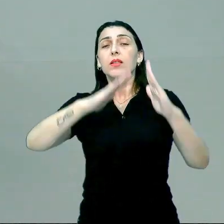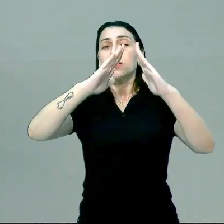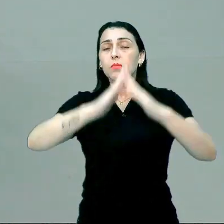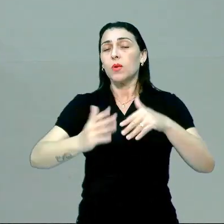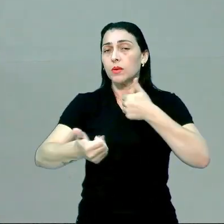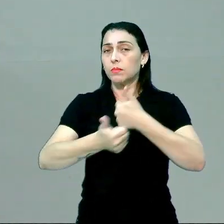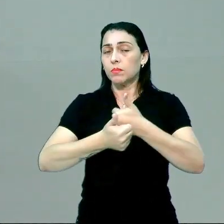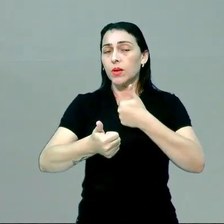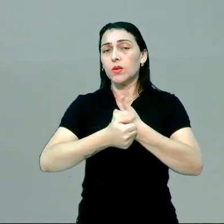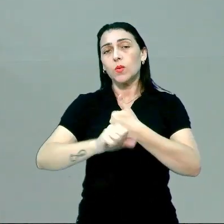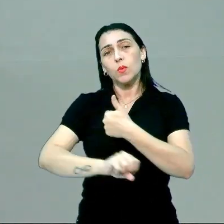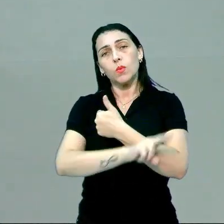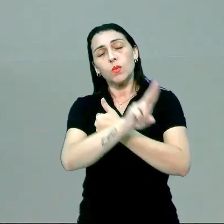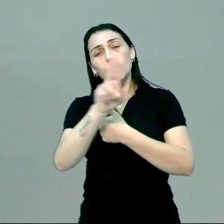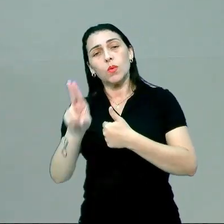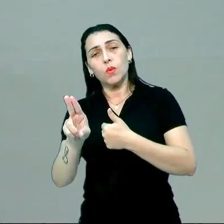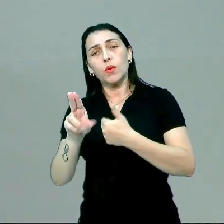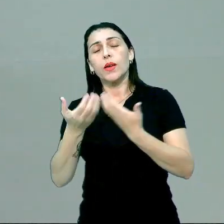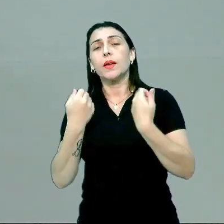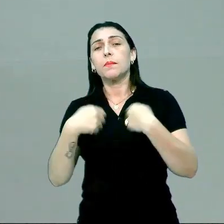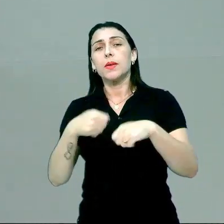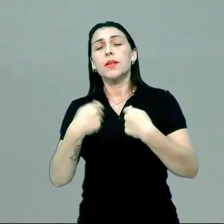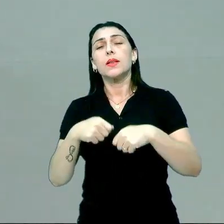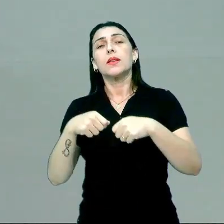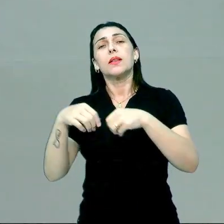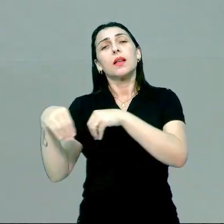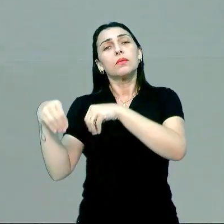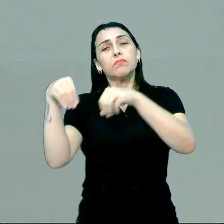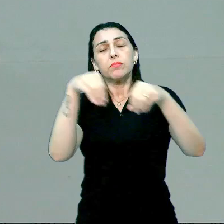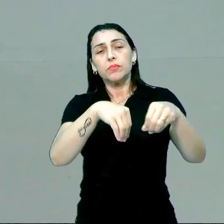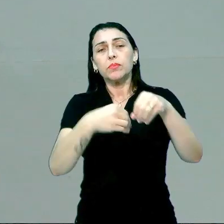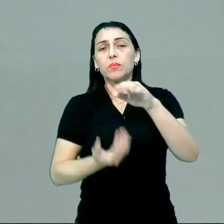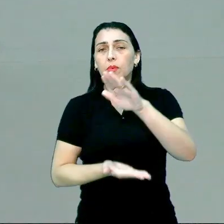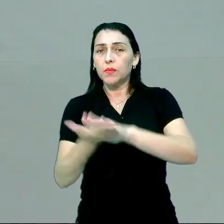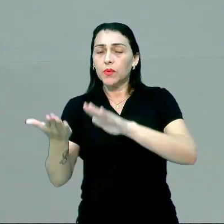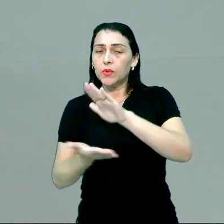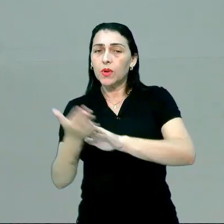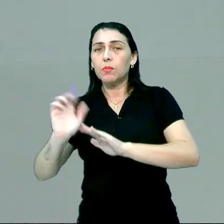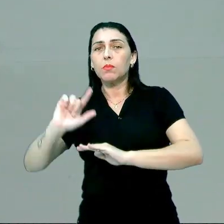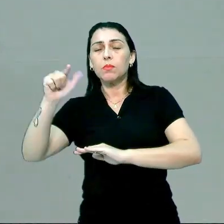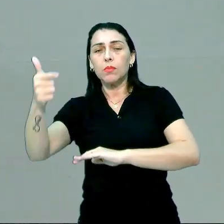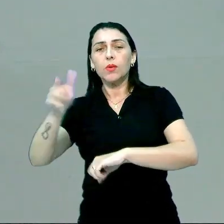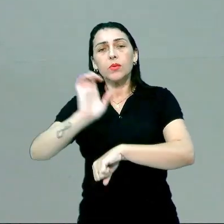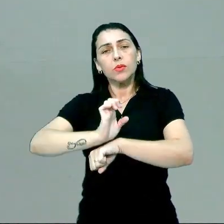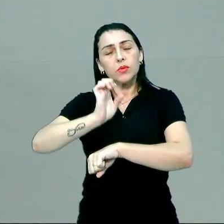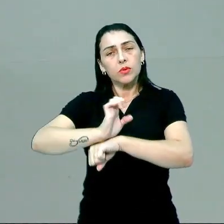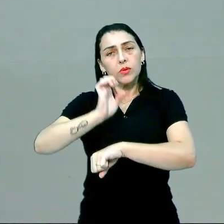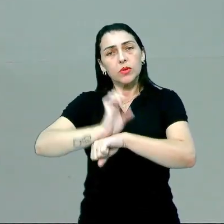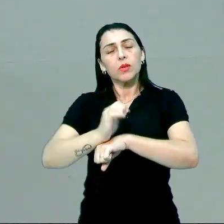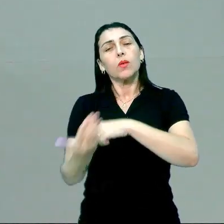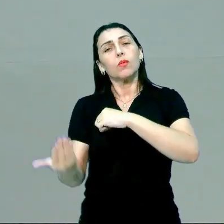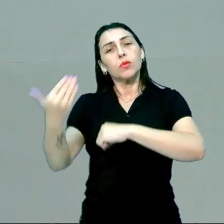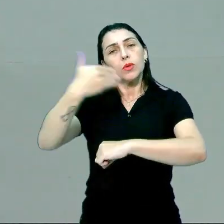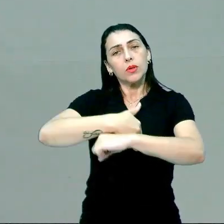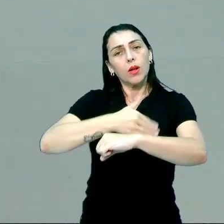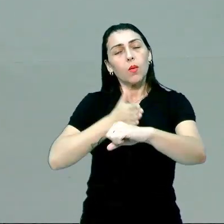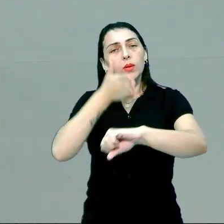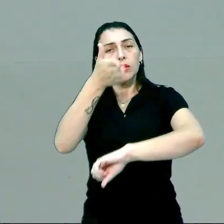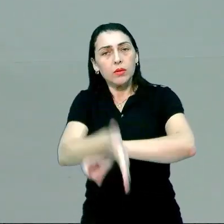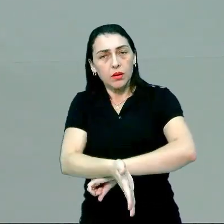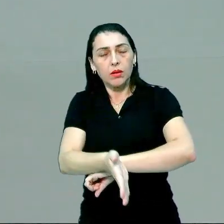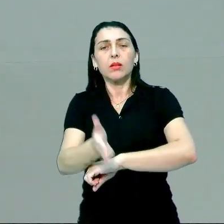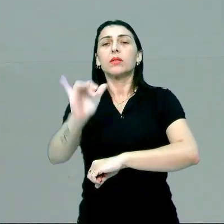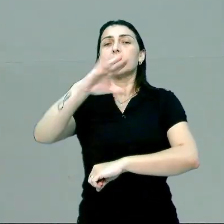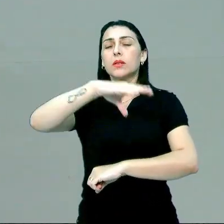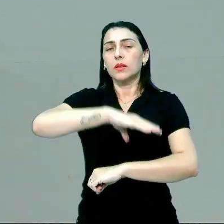ali próximo ou até mesmo quem precisa se locomover, tá? sair ou até mesmo chegar até